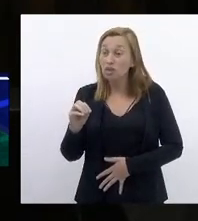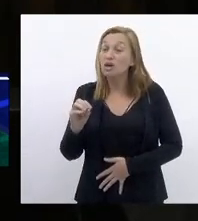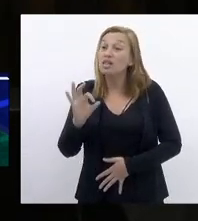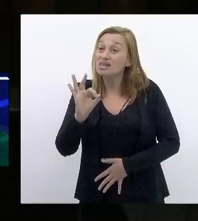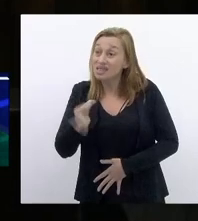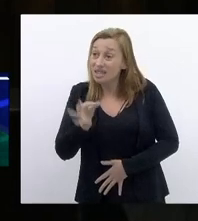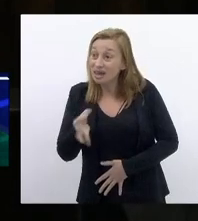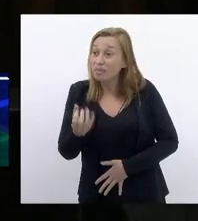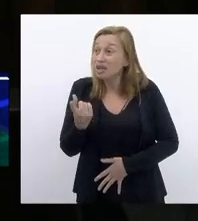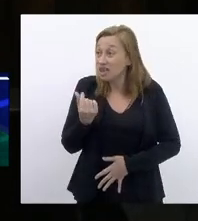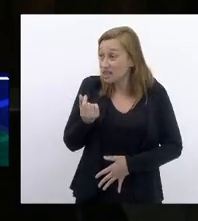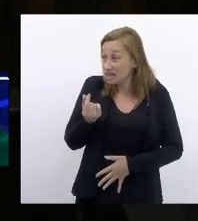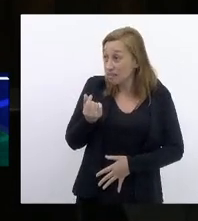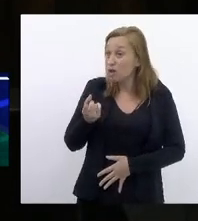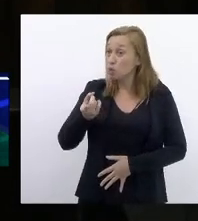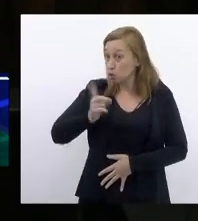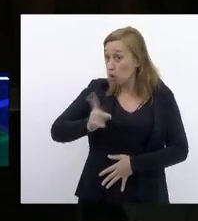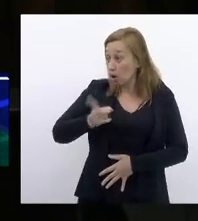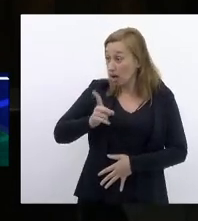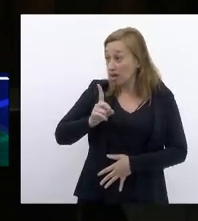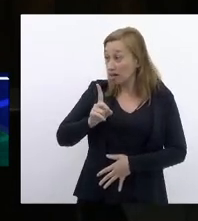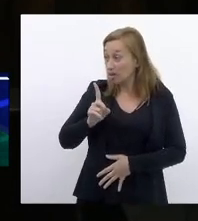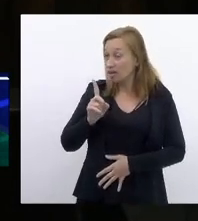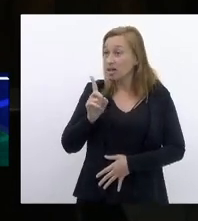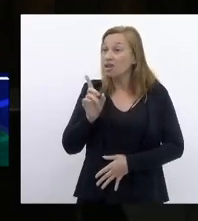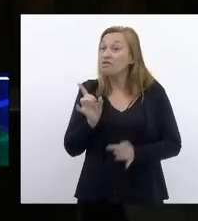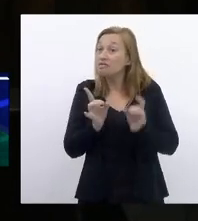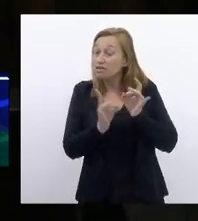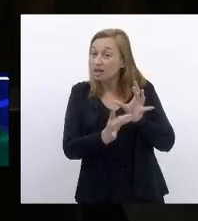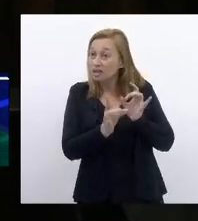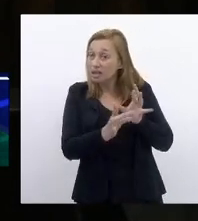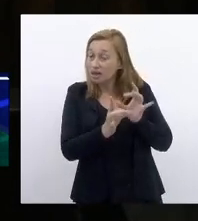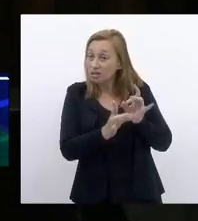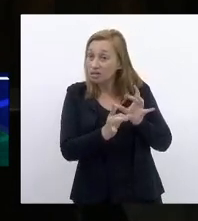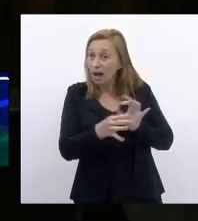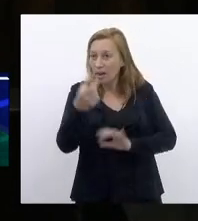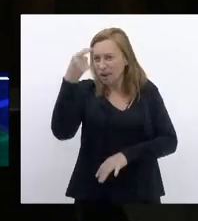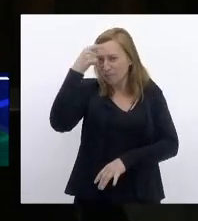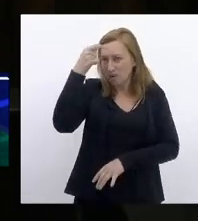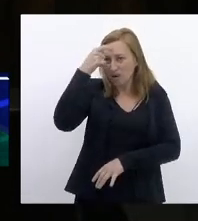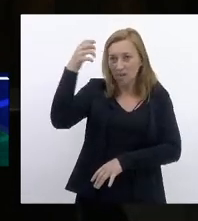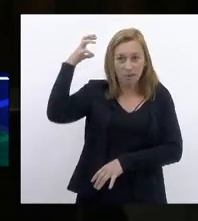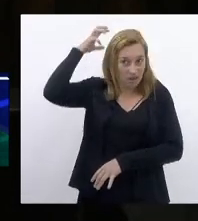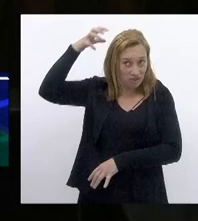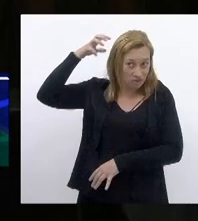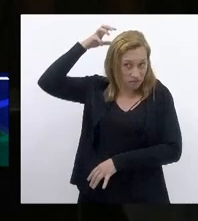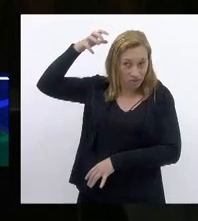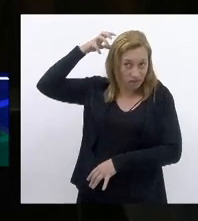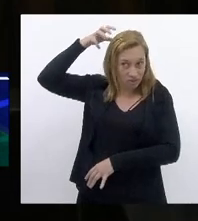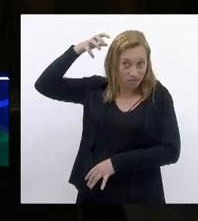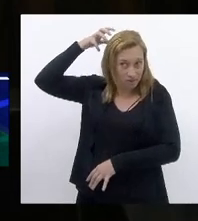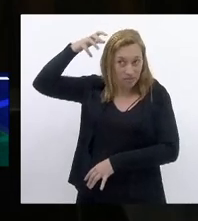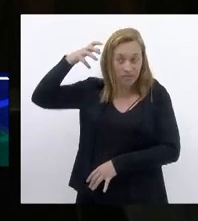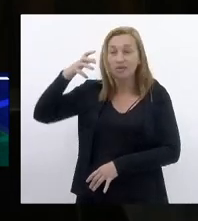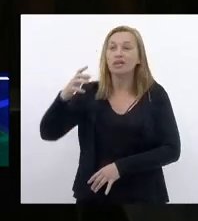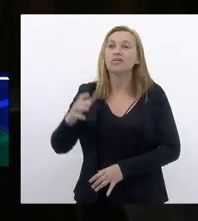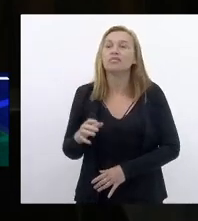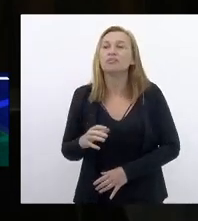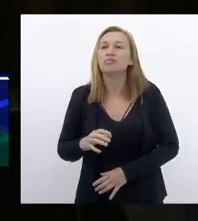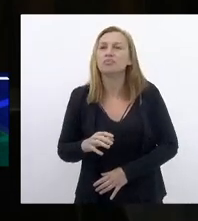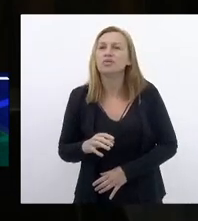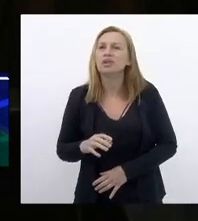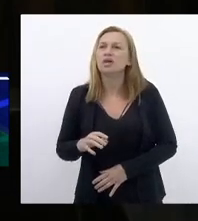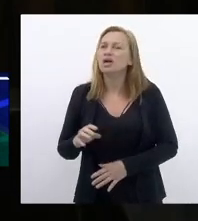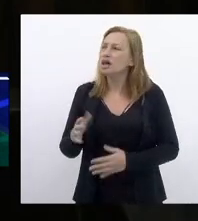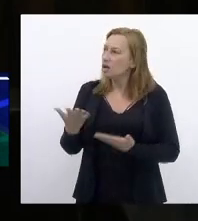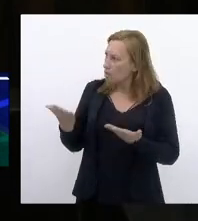dólares vendendo a memória da vereadora Marielle Franco? Vossa Excelência participou dessa